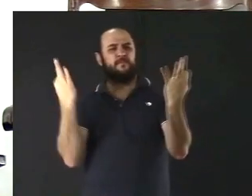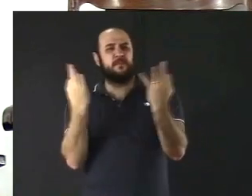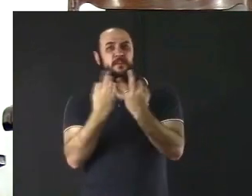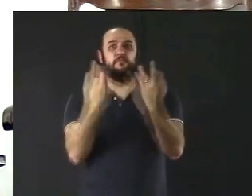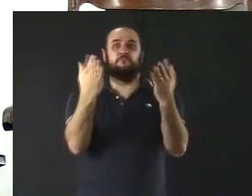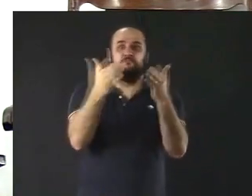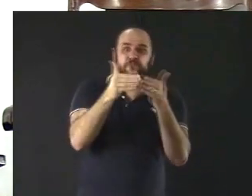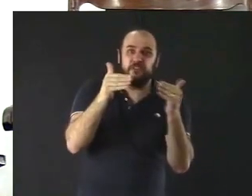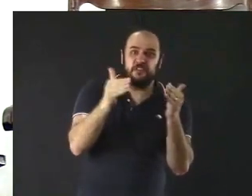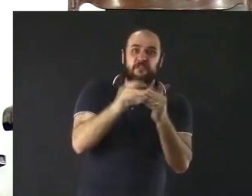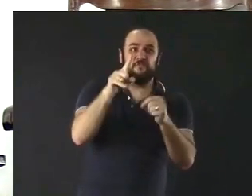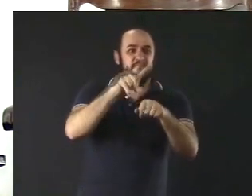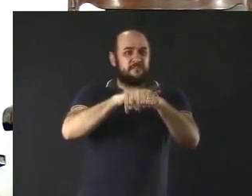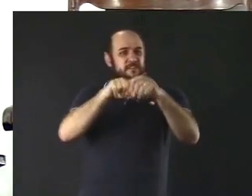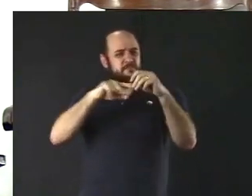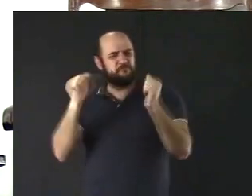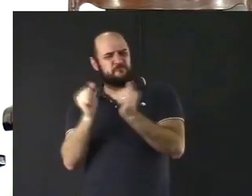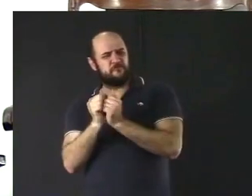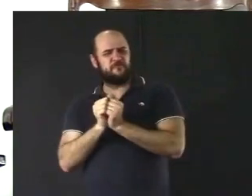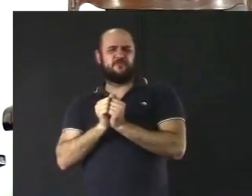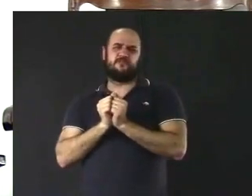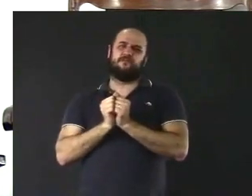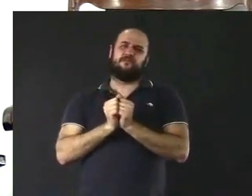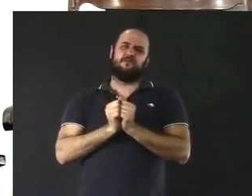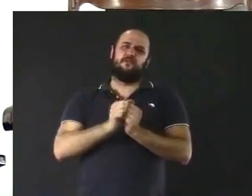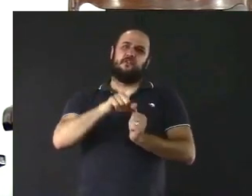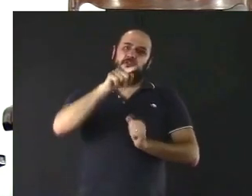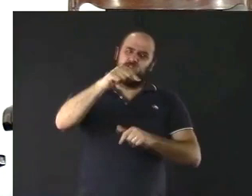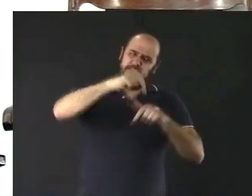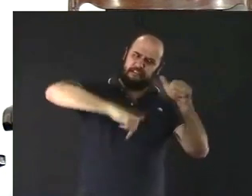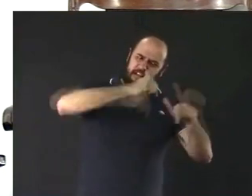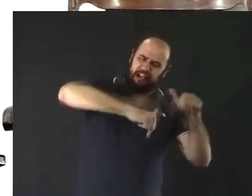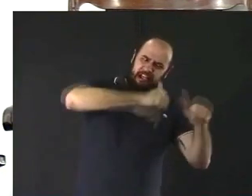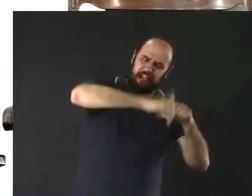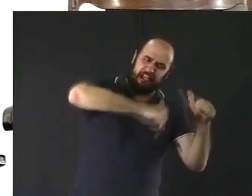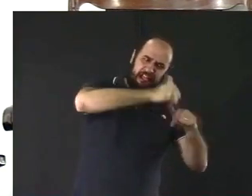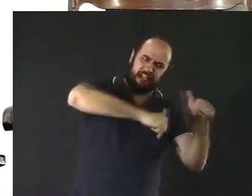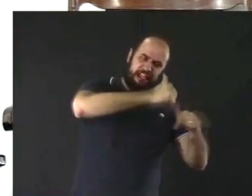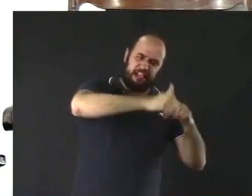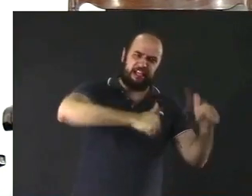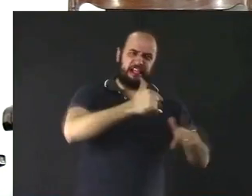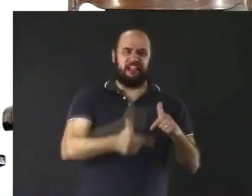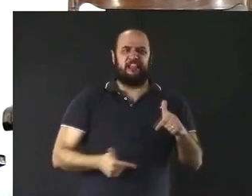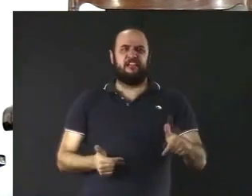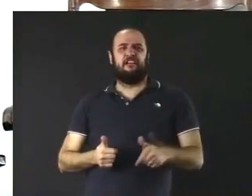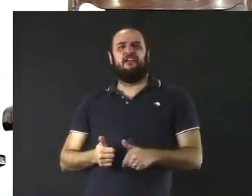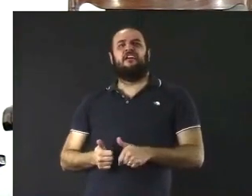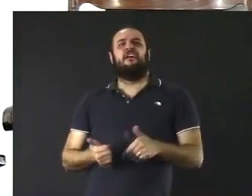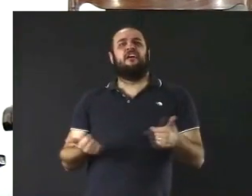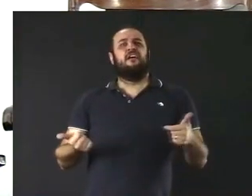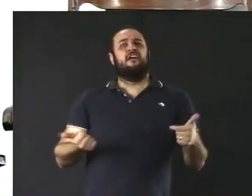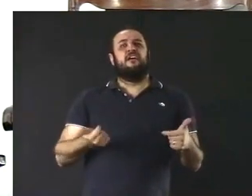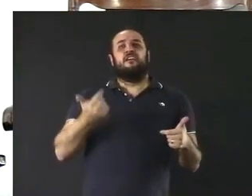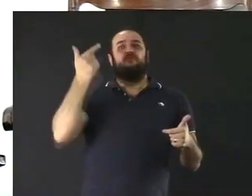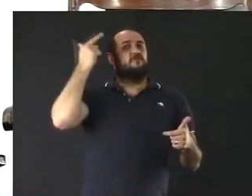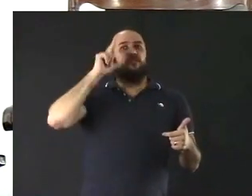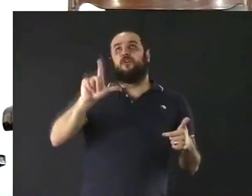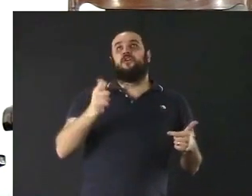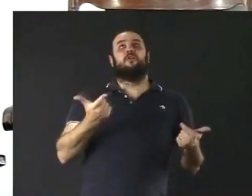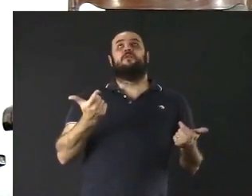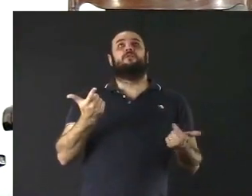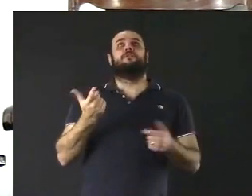para que você tenha um tempo com ela. Você se dedica tanto ao seu trabalho porque que você não está conseguindo